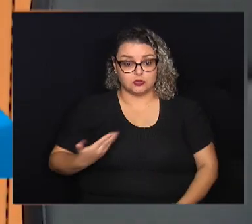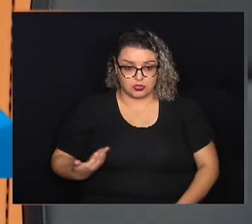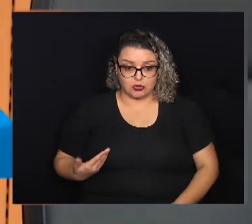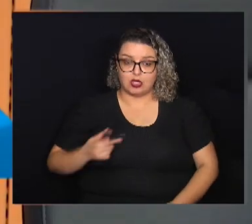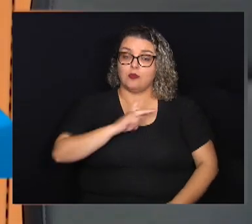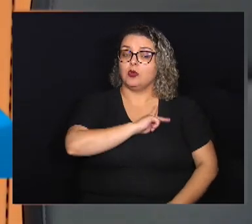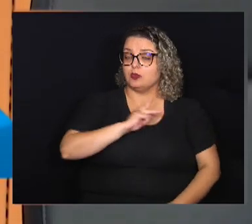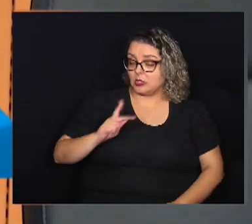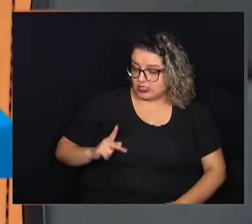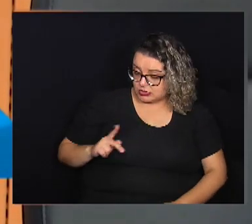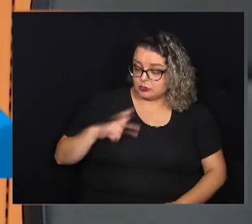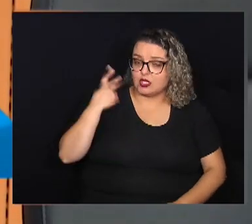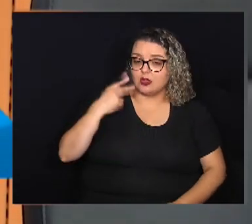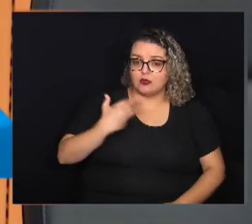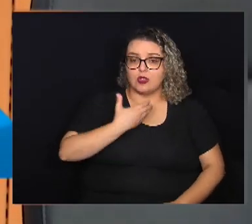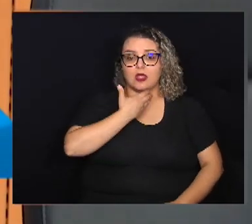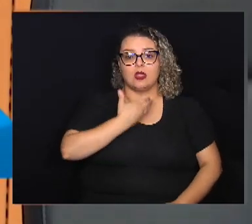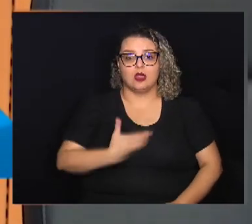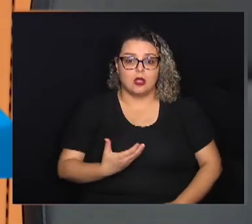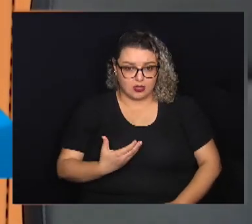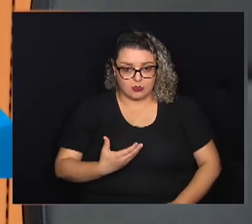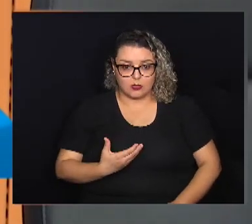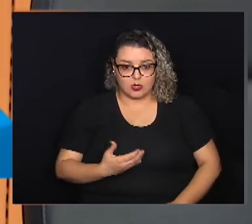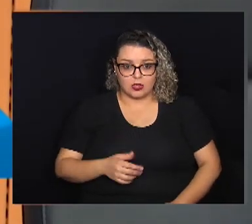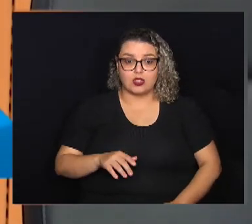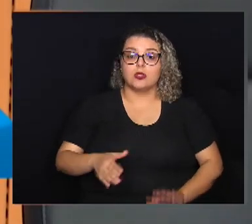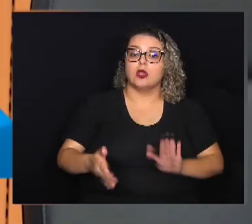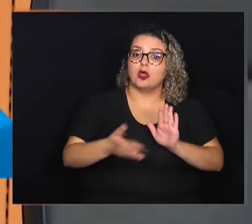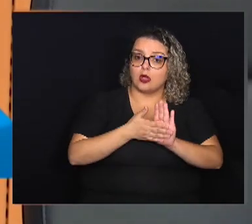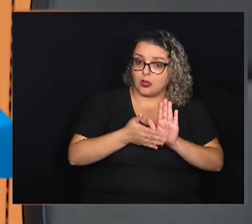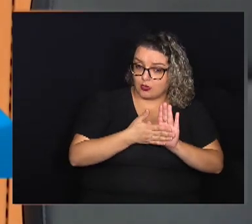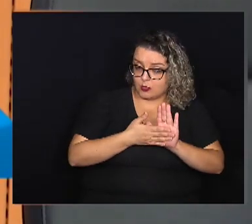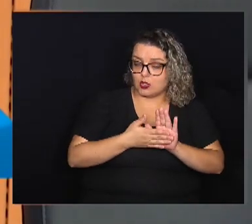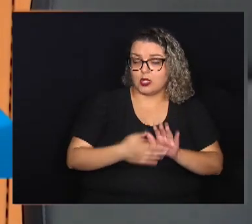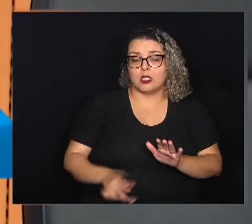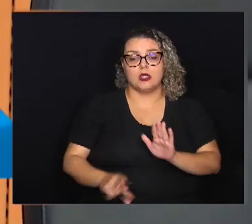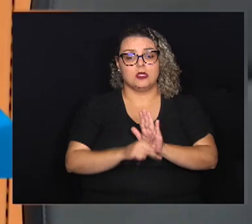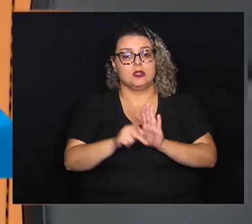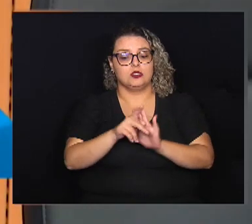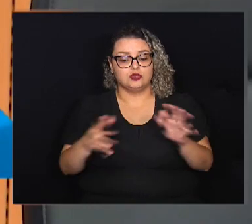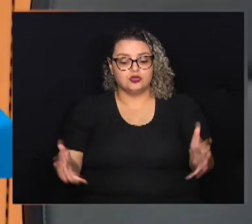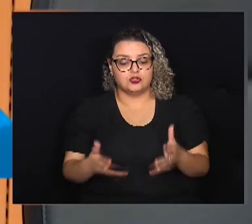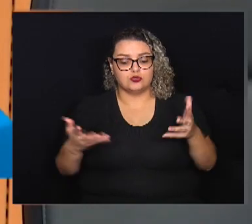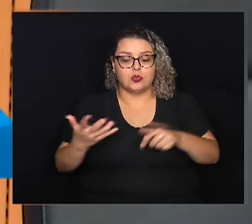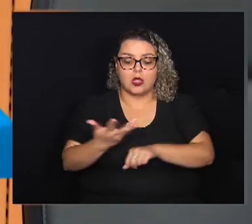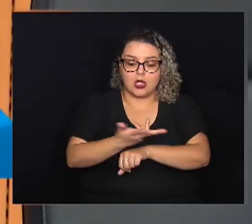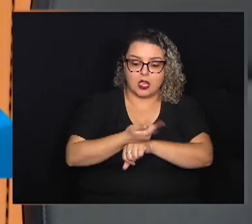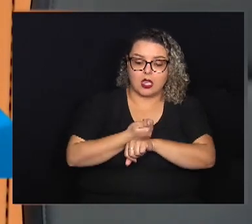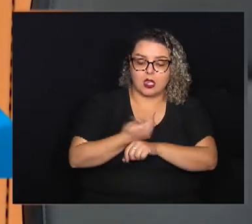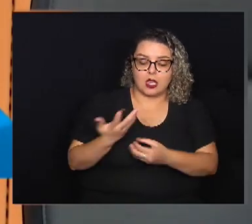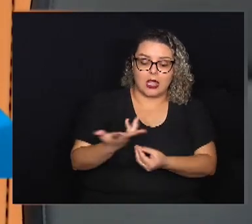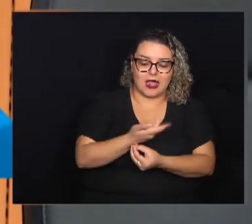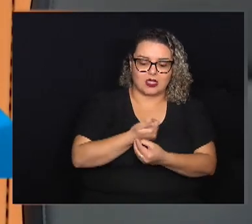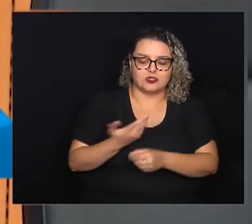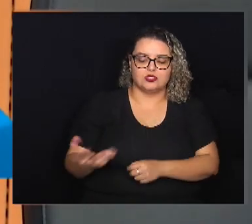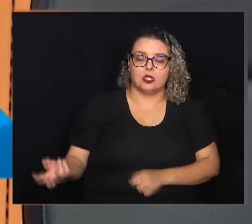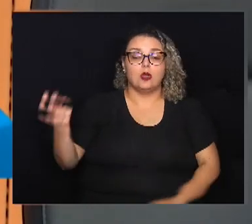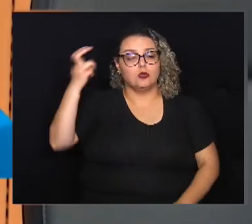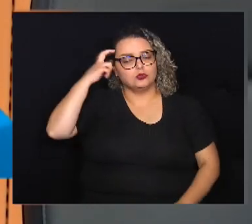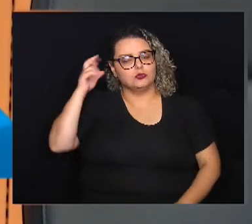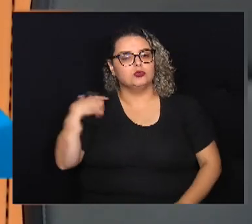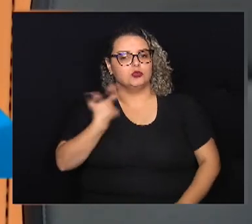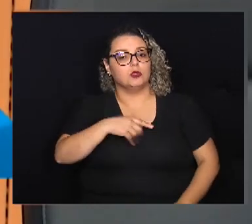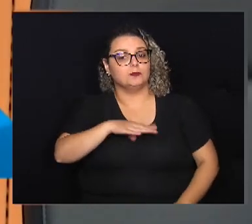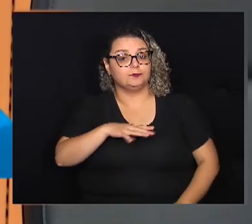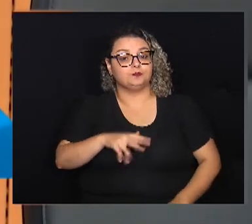presidida pelo vereador Carmo Luiz que ao propor esse projeto visa estimular a arte a cultura em nossa cidade dando destaque aos